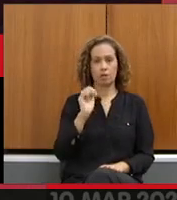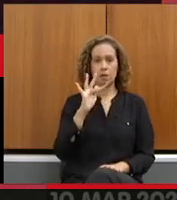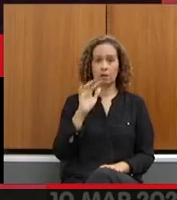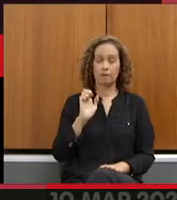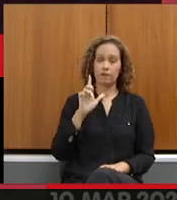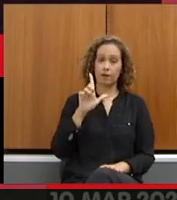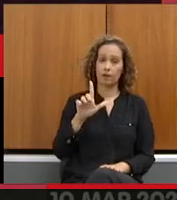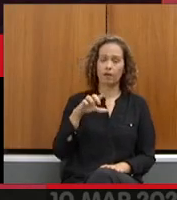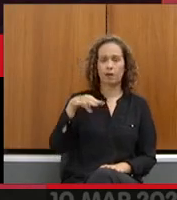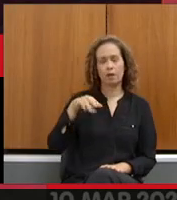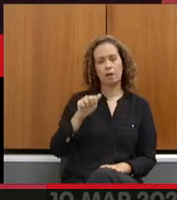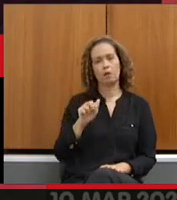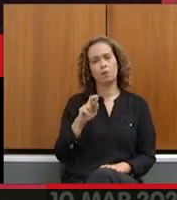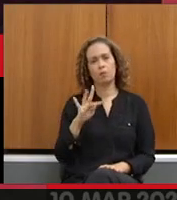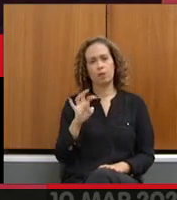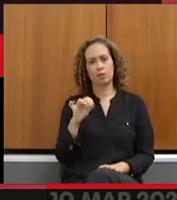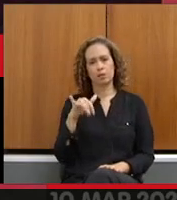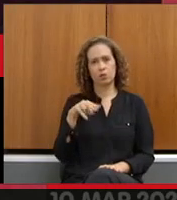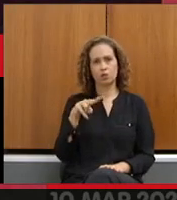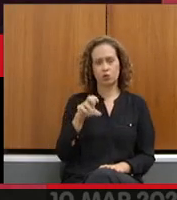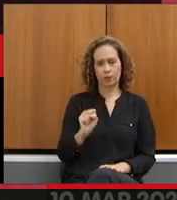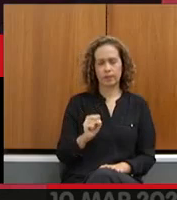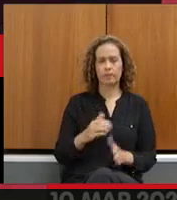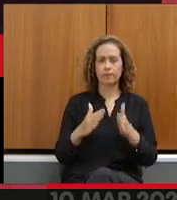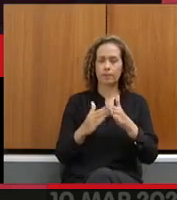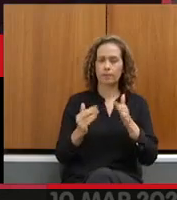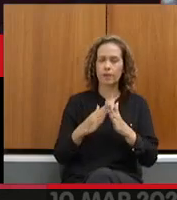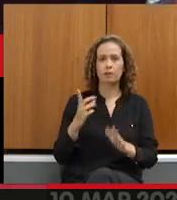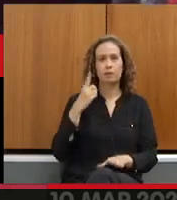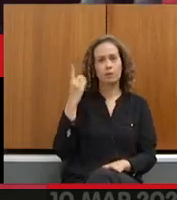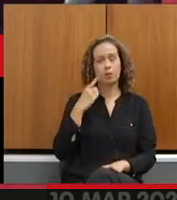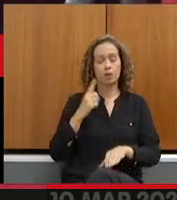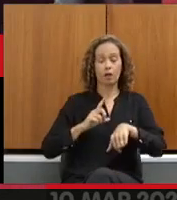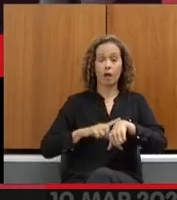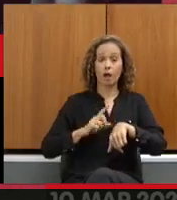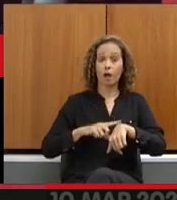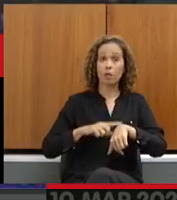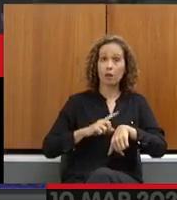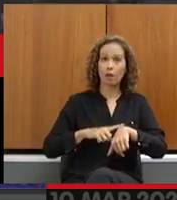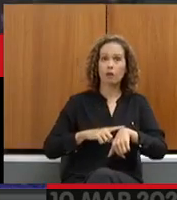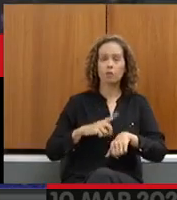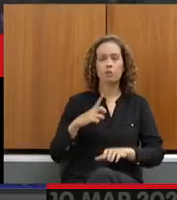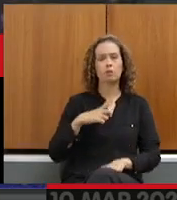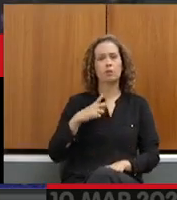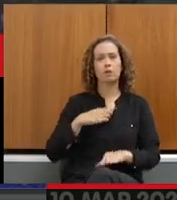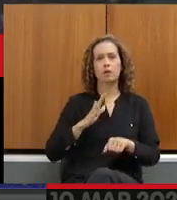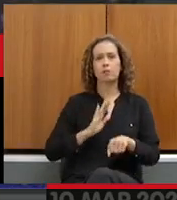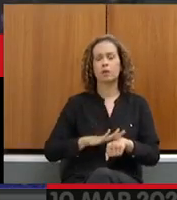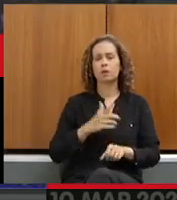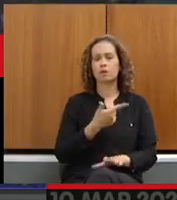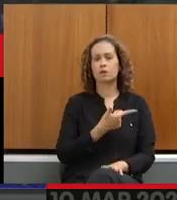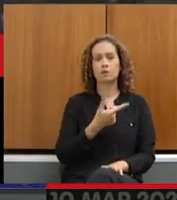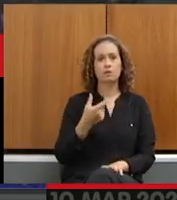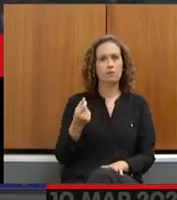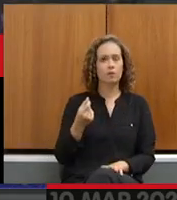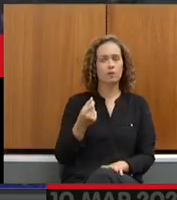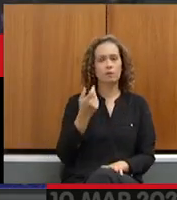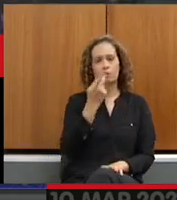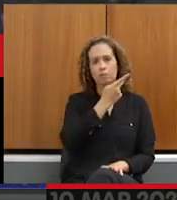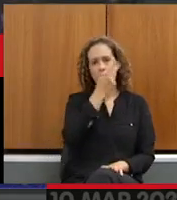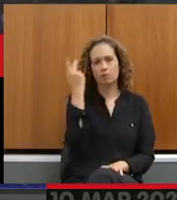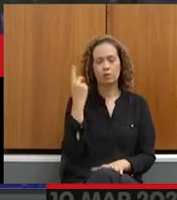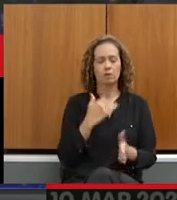deputados a gentileza disse se possível se ater ao tempo temos ainda mais de 20 parlamentares escritos